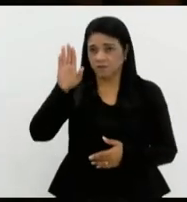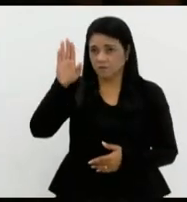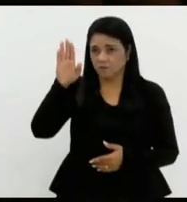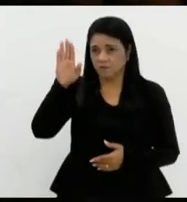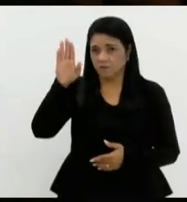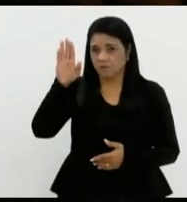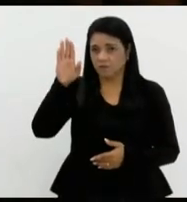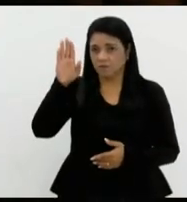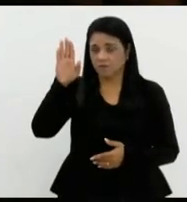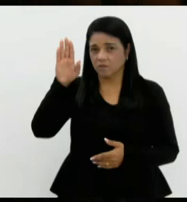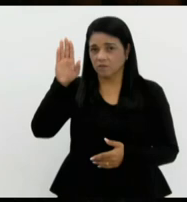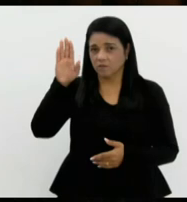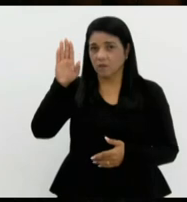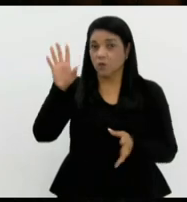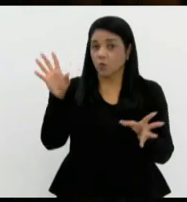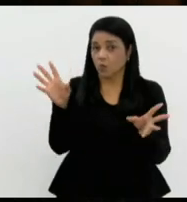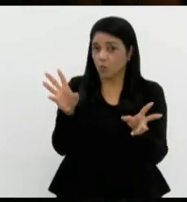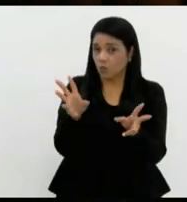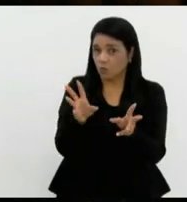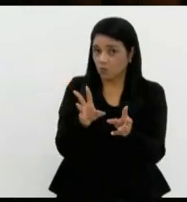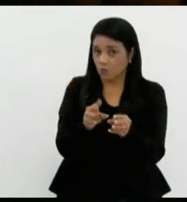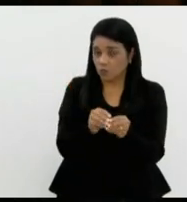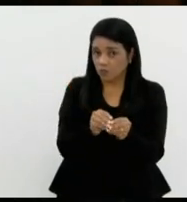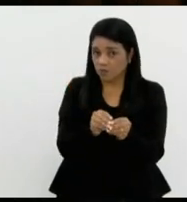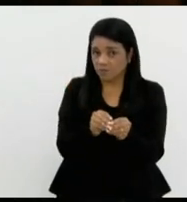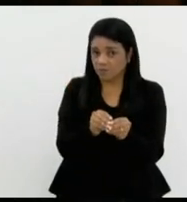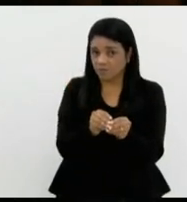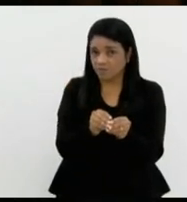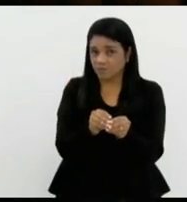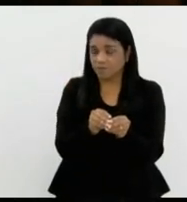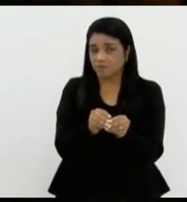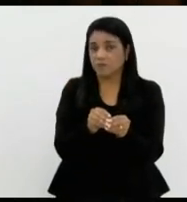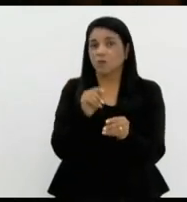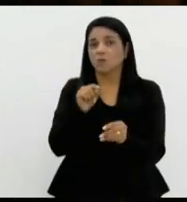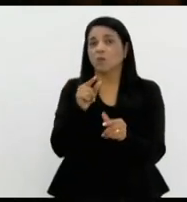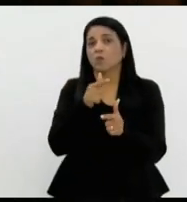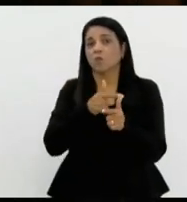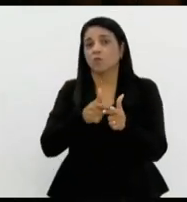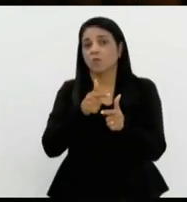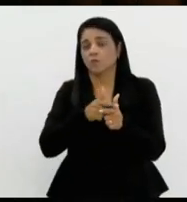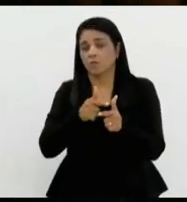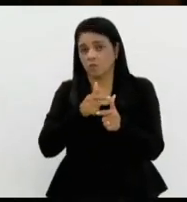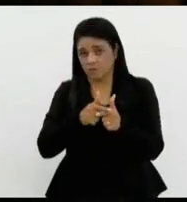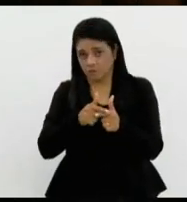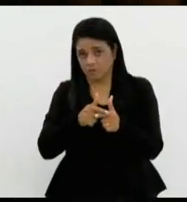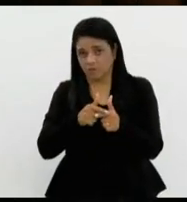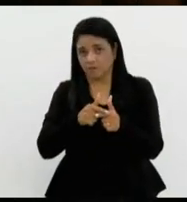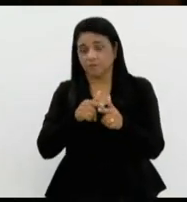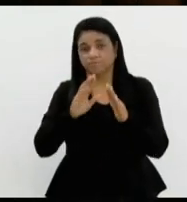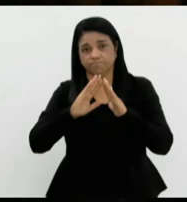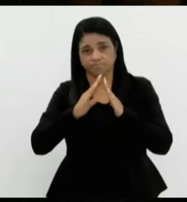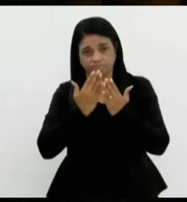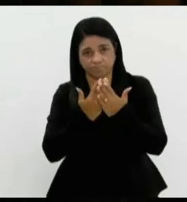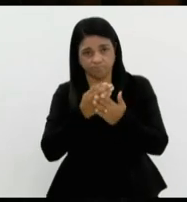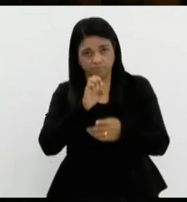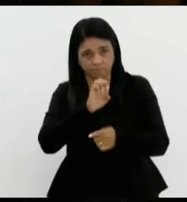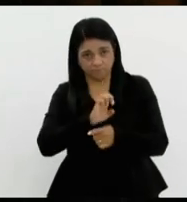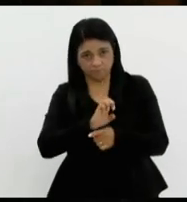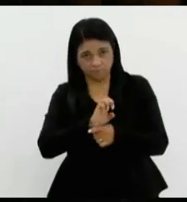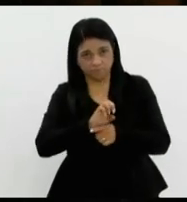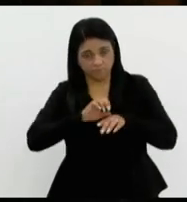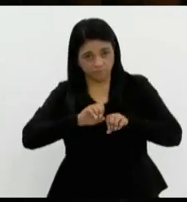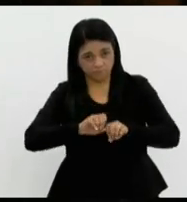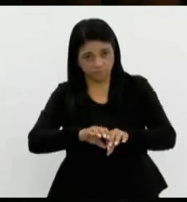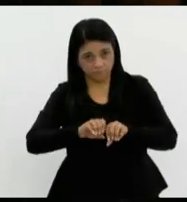só quero concluir dizendo que, com relação a esse problema na rede de educação, a gente já encaminhou uma representação